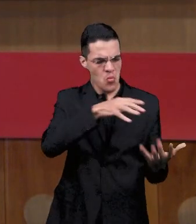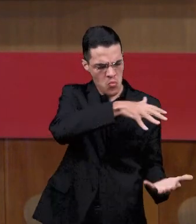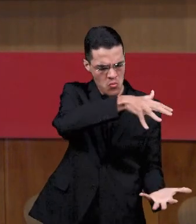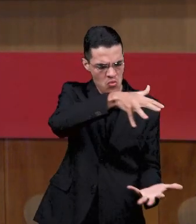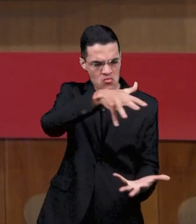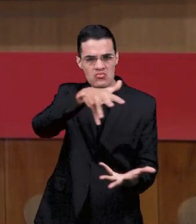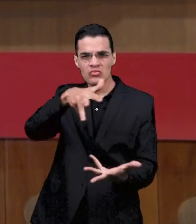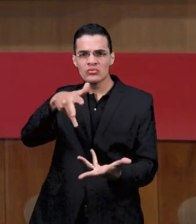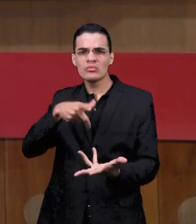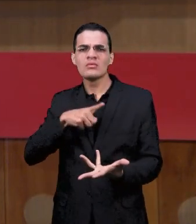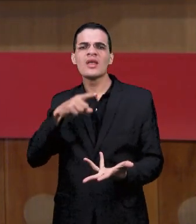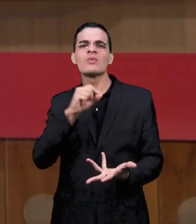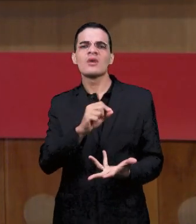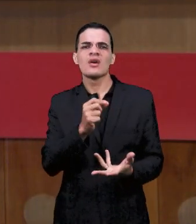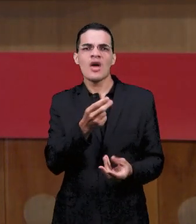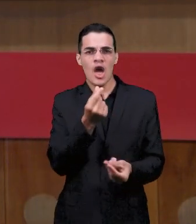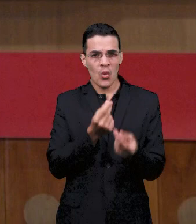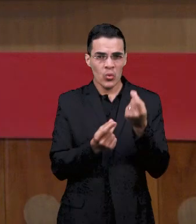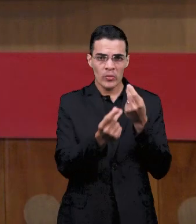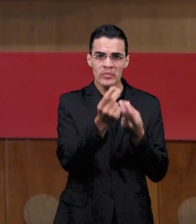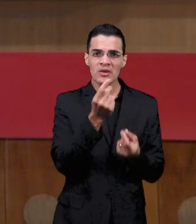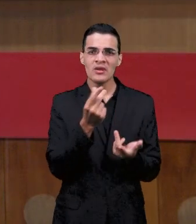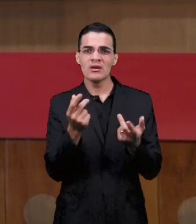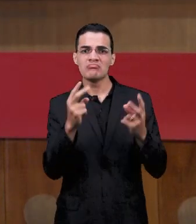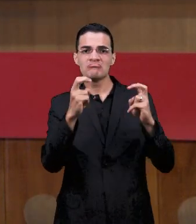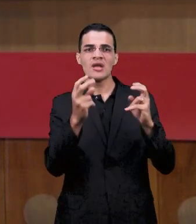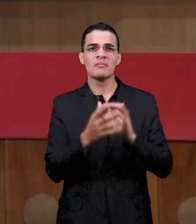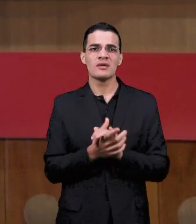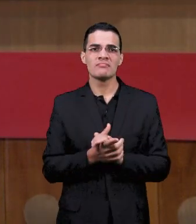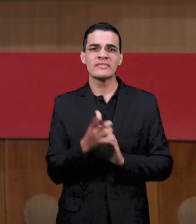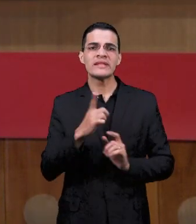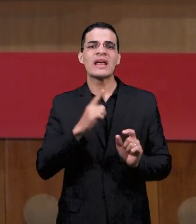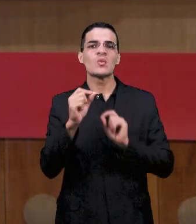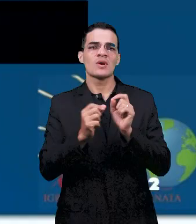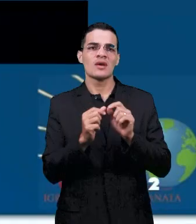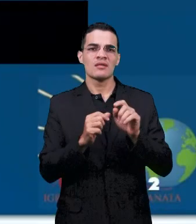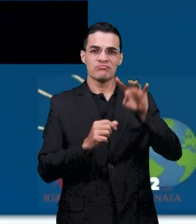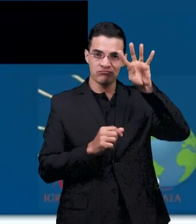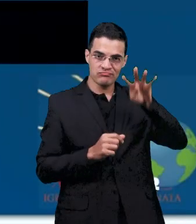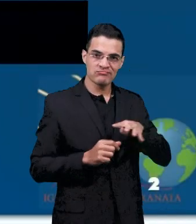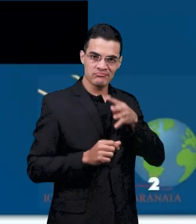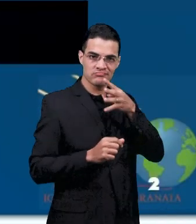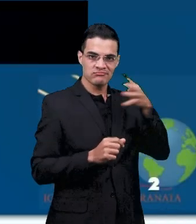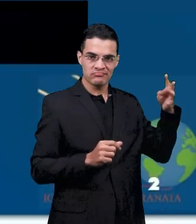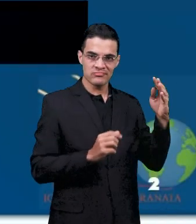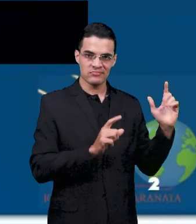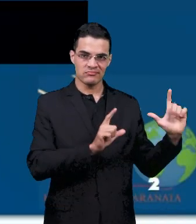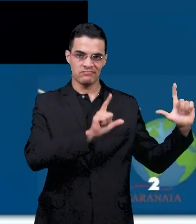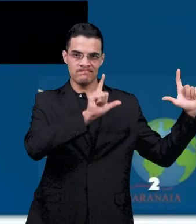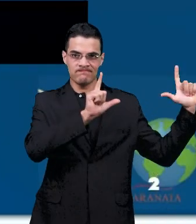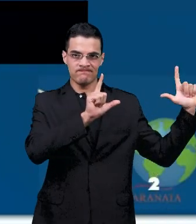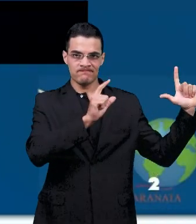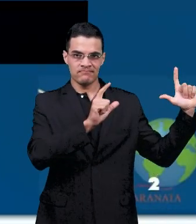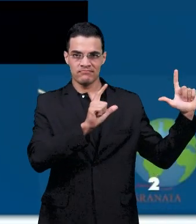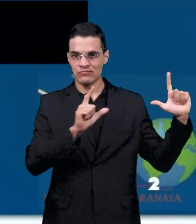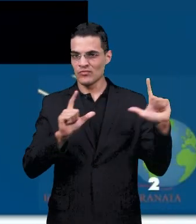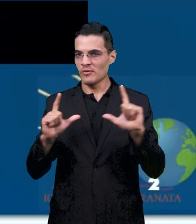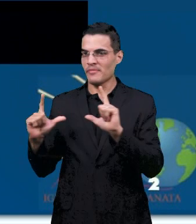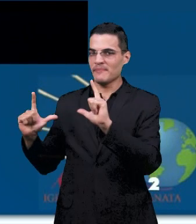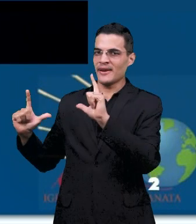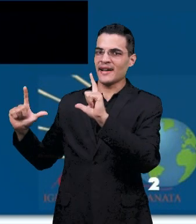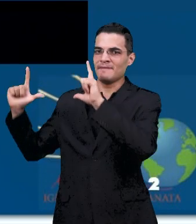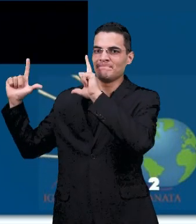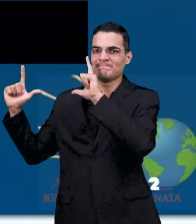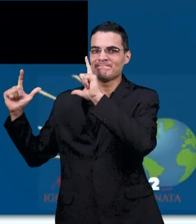incertezas, aqui o quadro. Na política, é o quadro do mundo hoje, do tempo do breve. Na política,